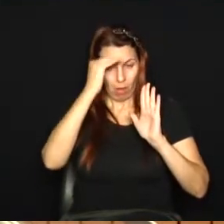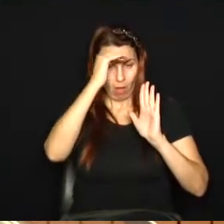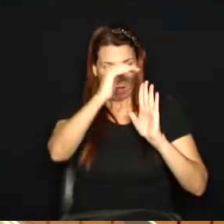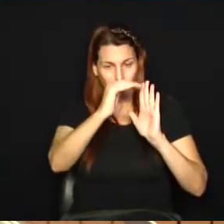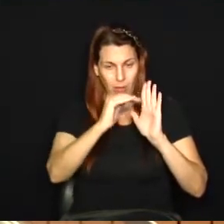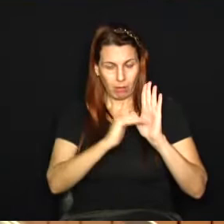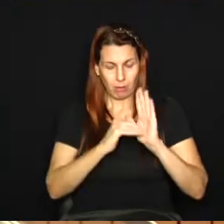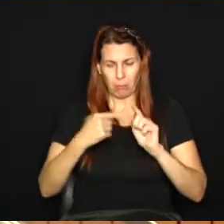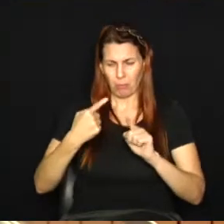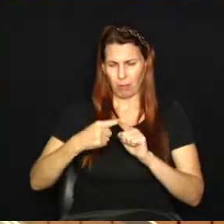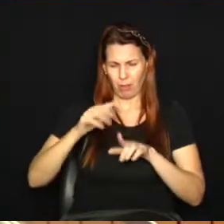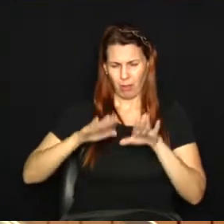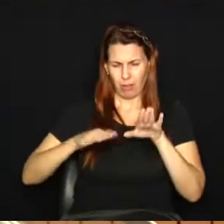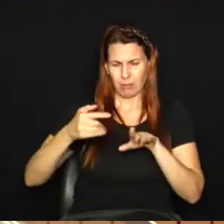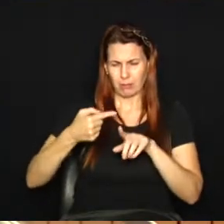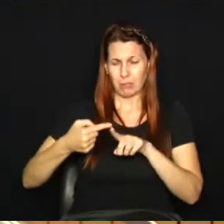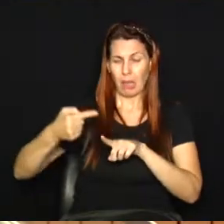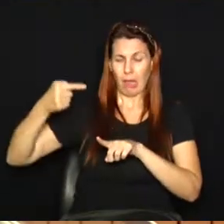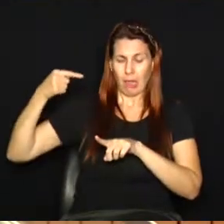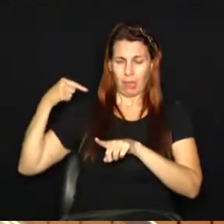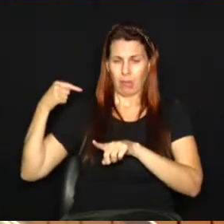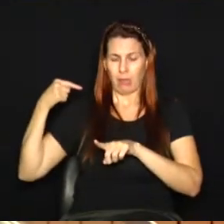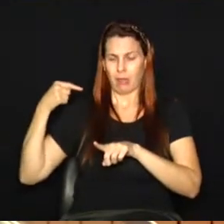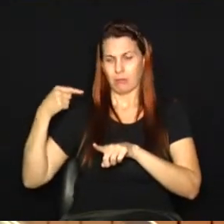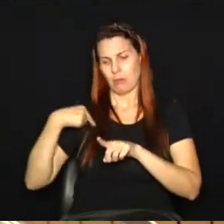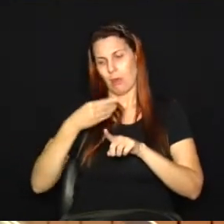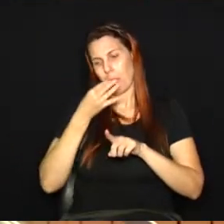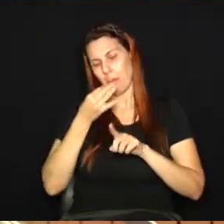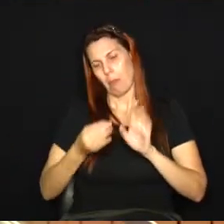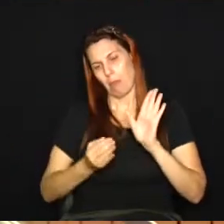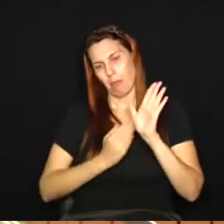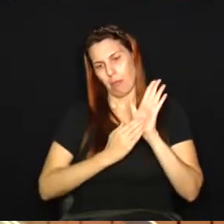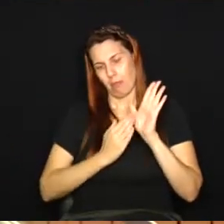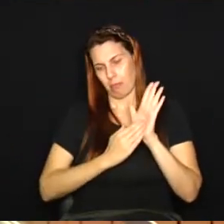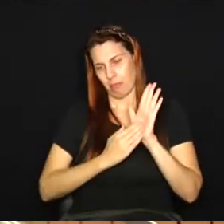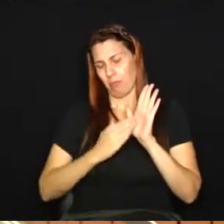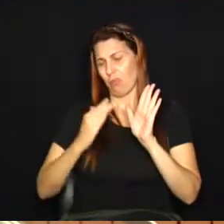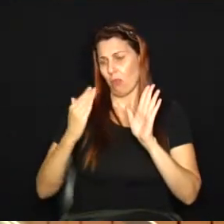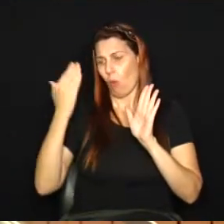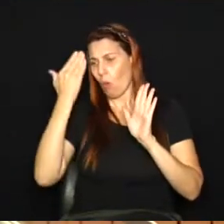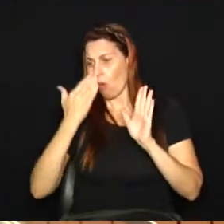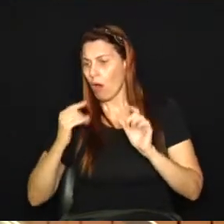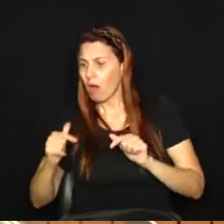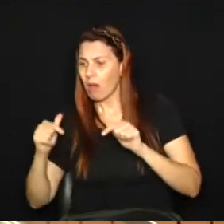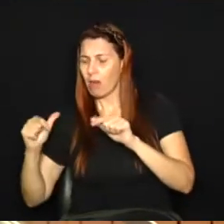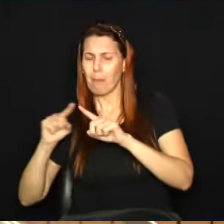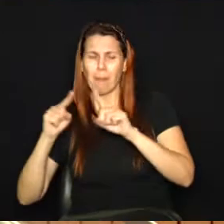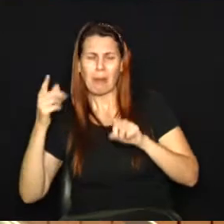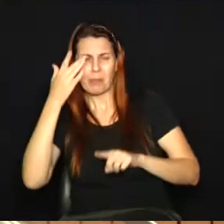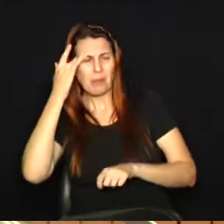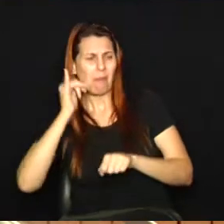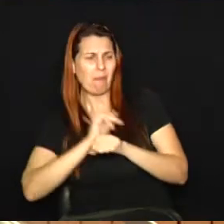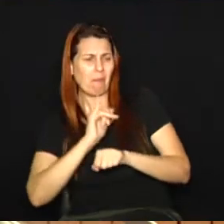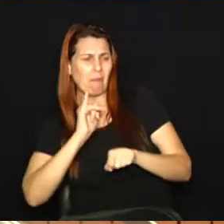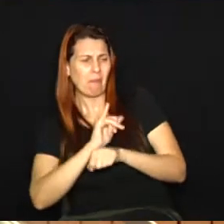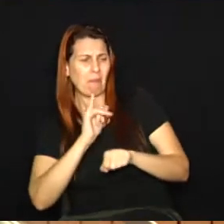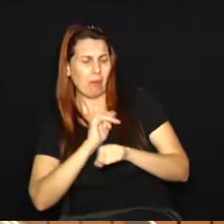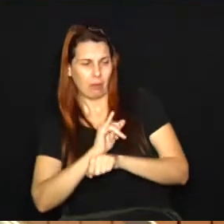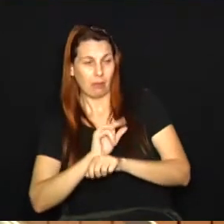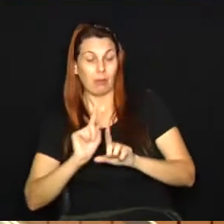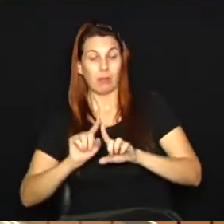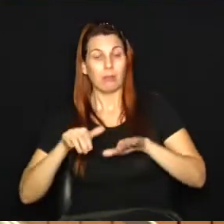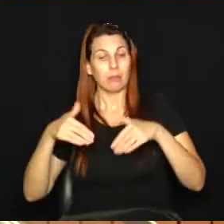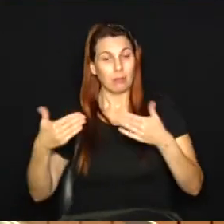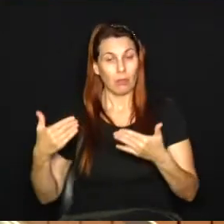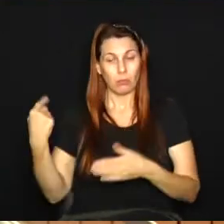atrás se propunham algumas honrarias e as pessoas sequer vinham aqui recebê-las. Então, se